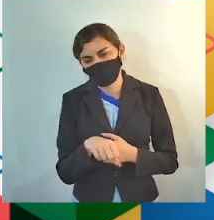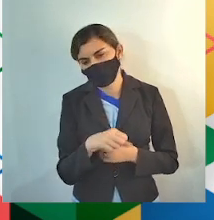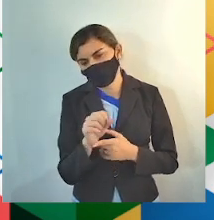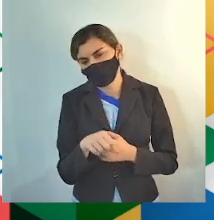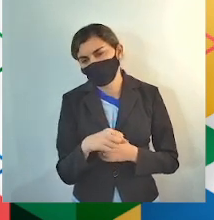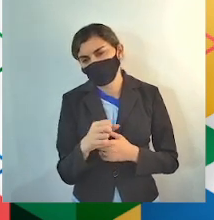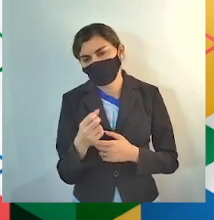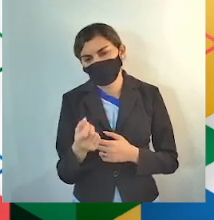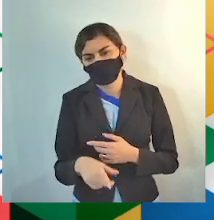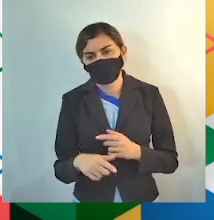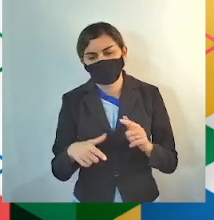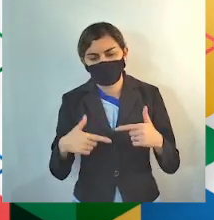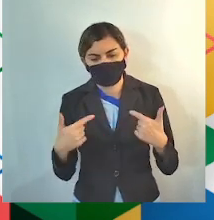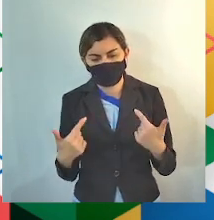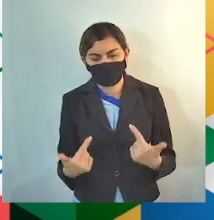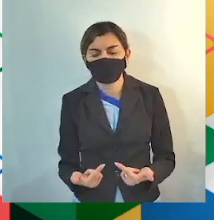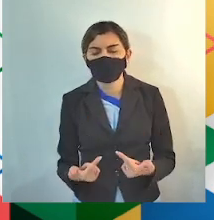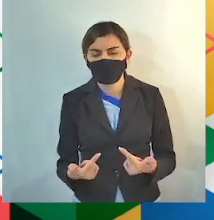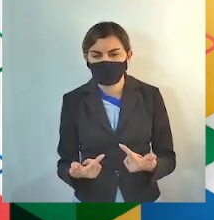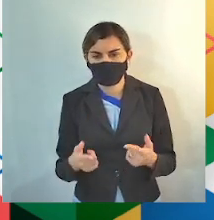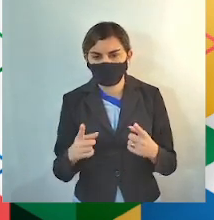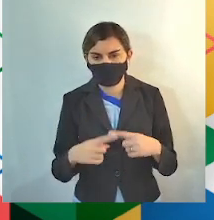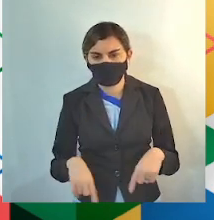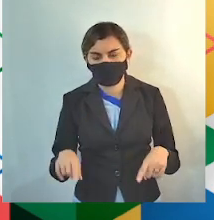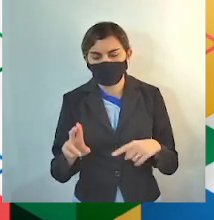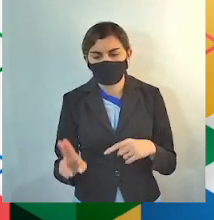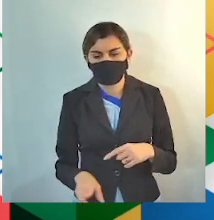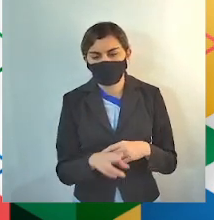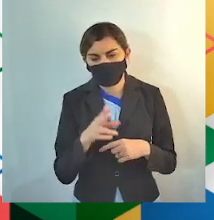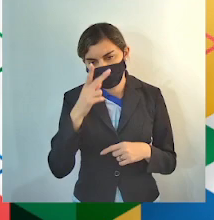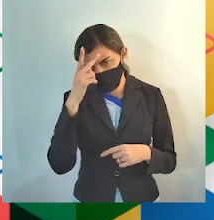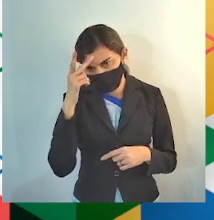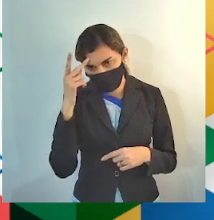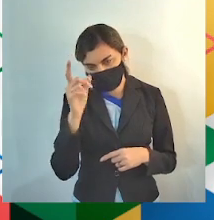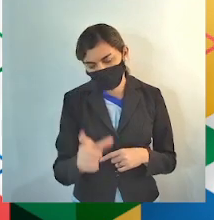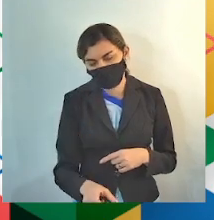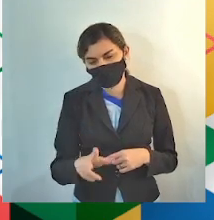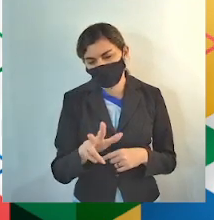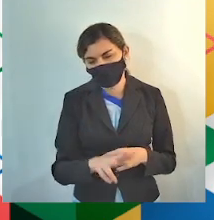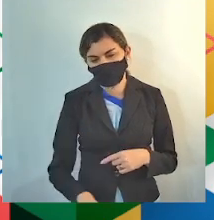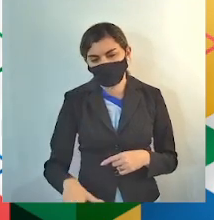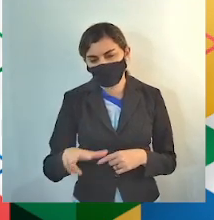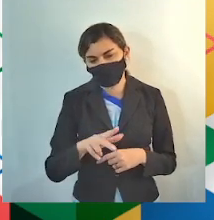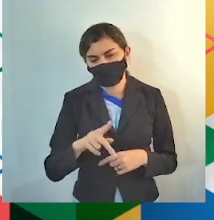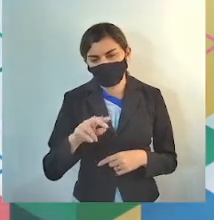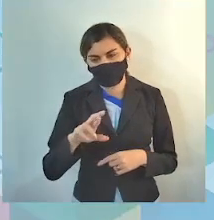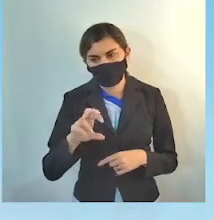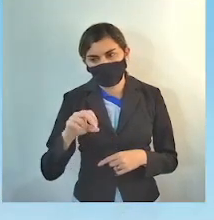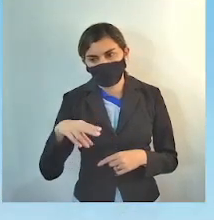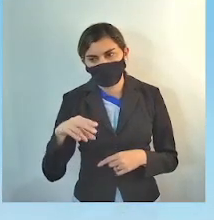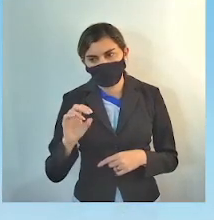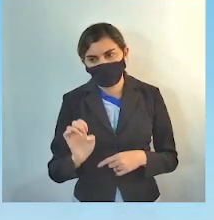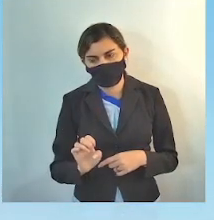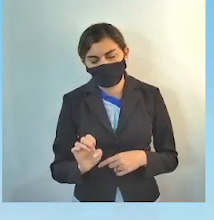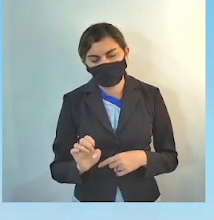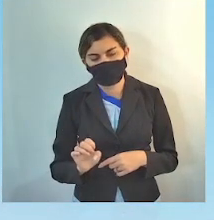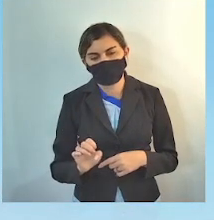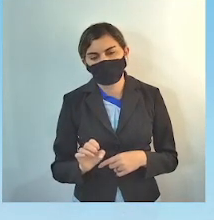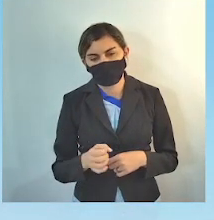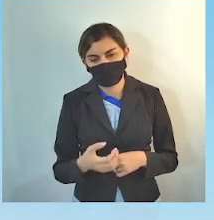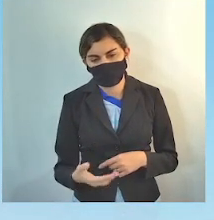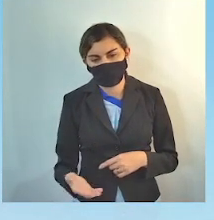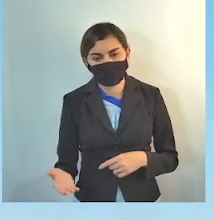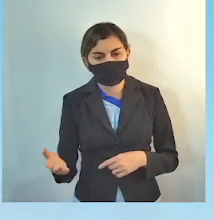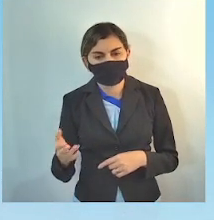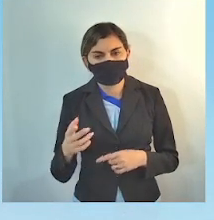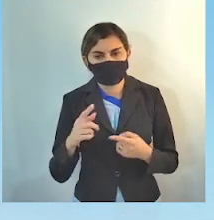ela é da ação, certo? Eu vou usar o personal pronouns. I, you, he, she, it, que é a terceira pessoa.